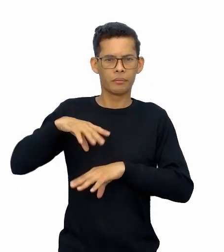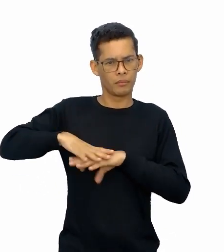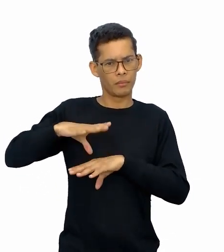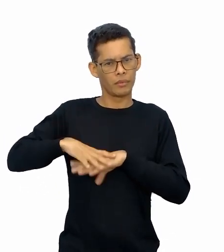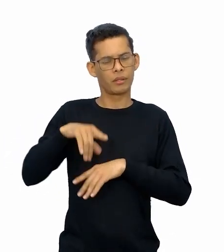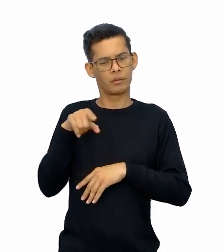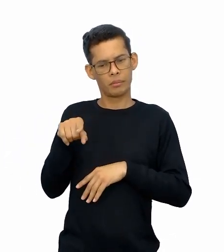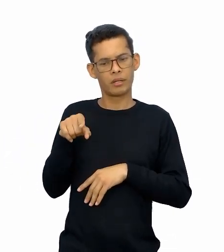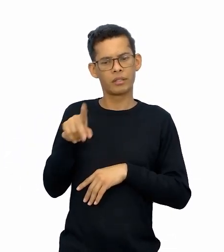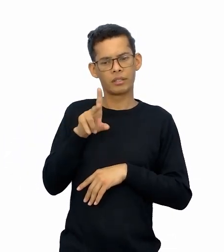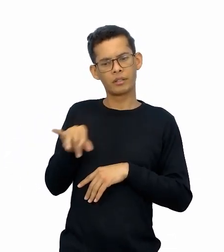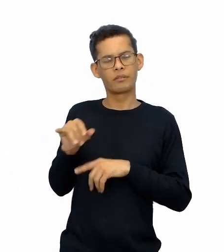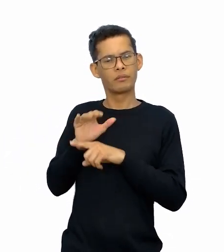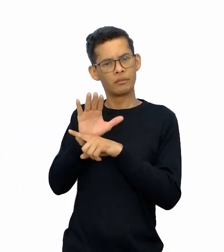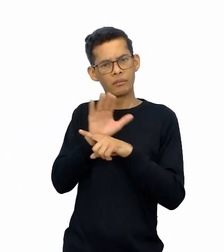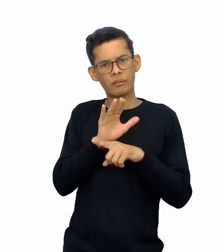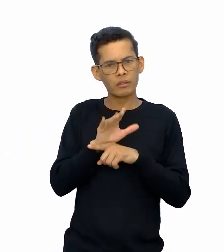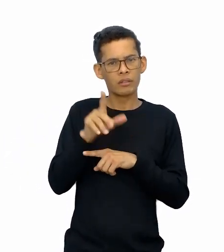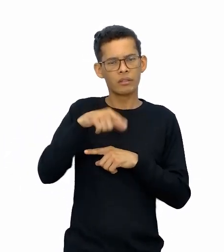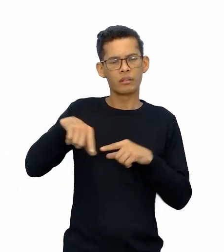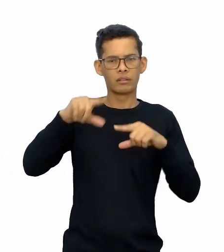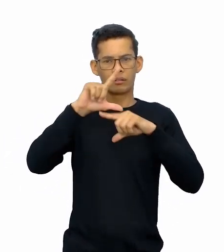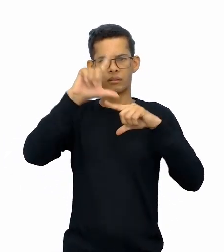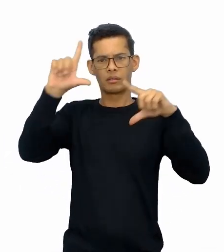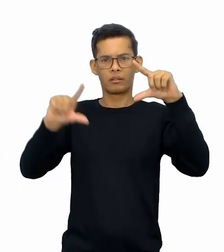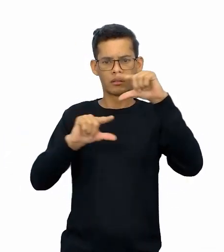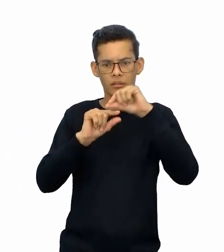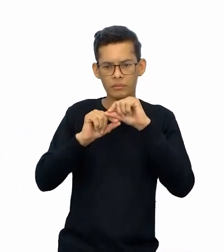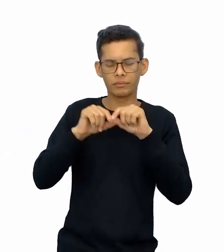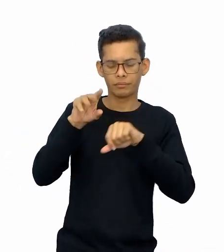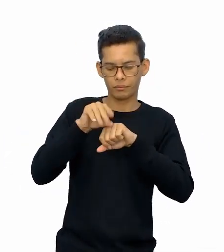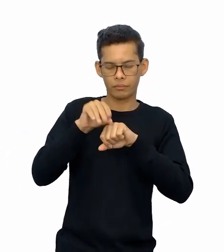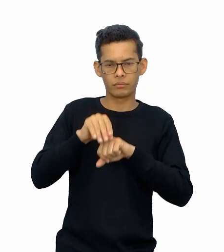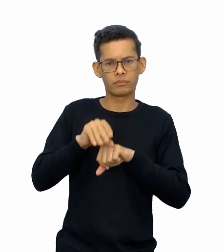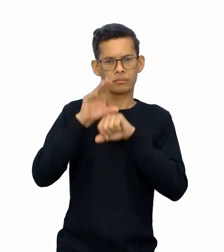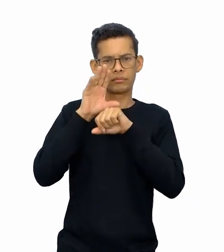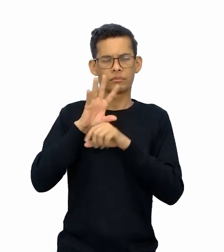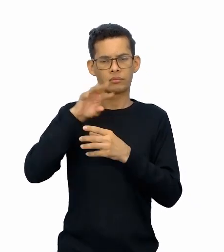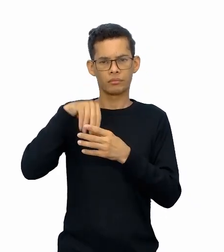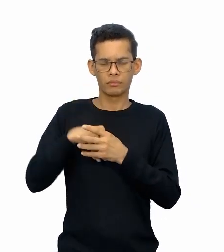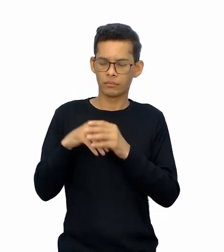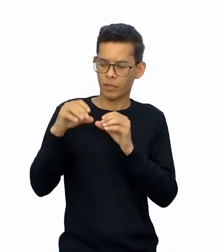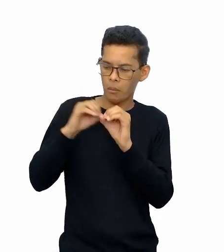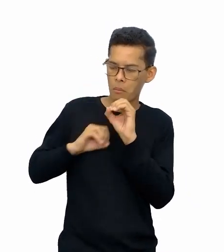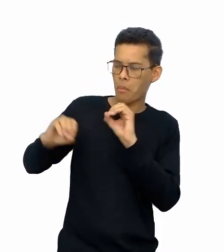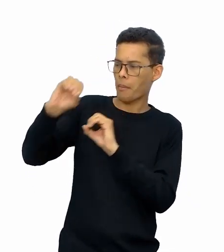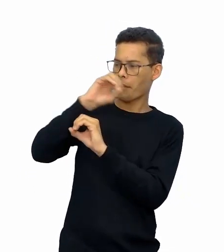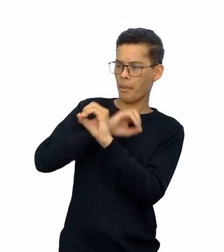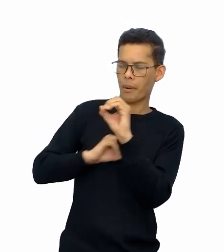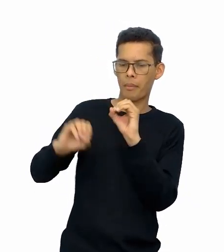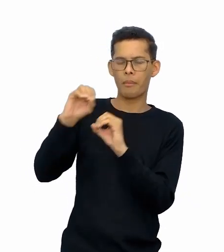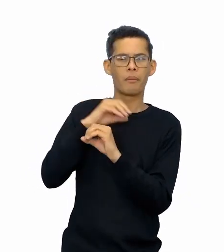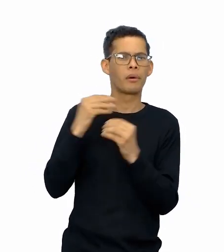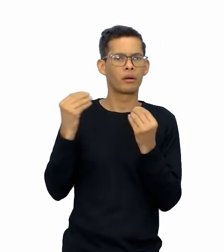vai deixar os conhecimentos astronômicos das distâncias das órbitas e dos movimentos de forma mais